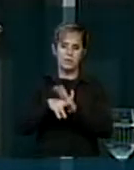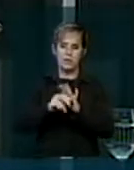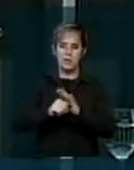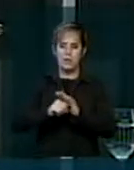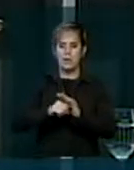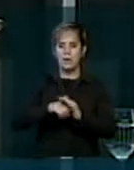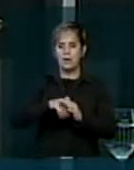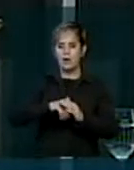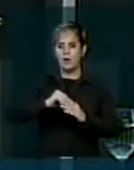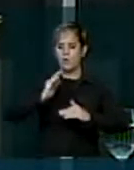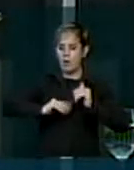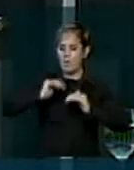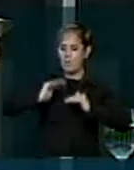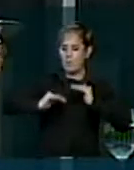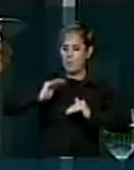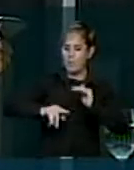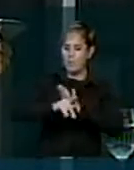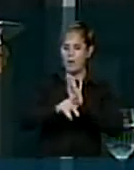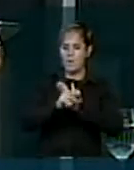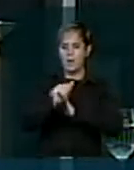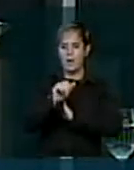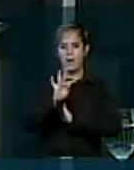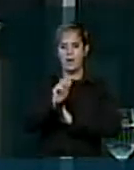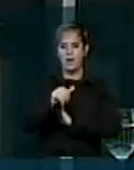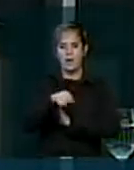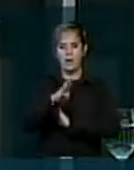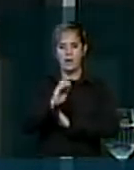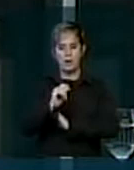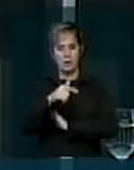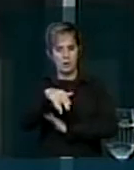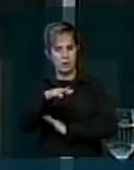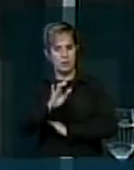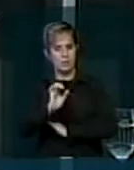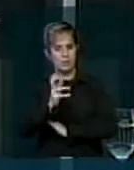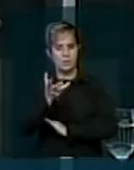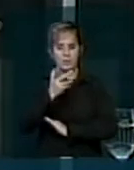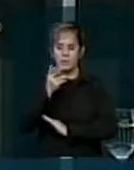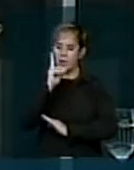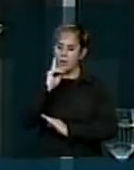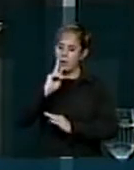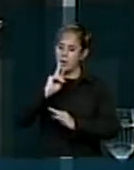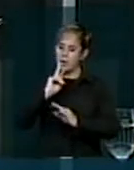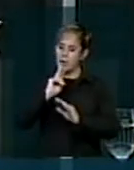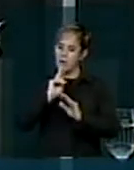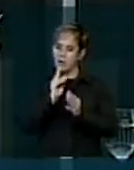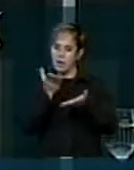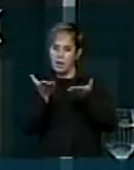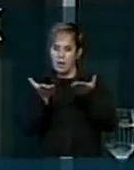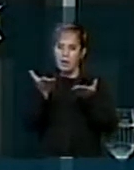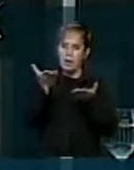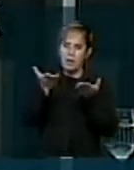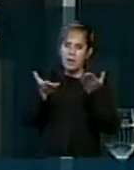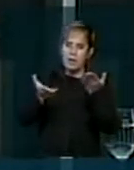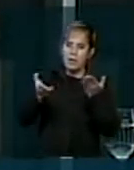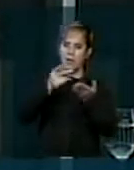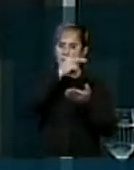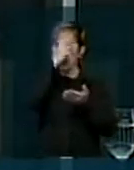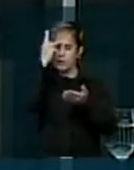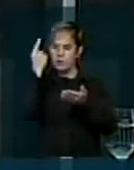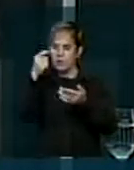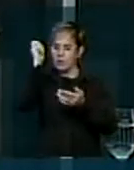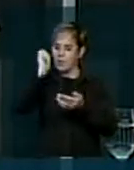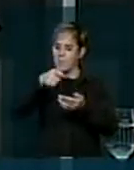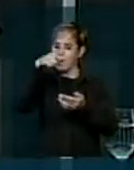atabaque. Querem o meu verso de nariz para o ar, equilibrando a esfera, enquanto alguém bate com a